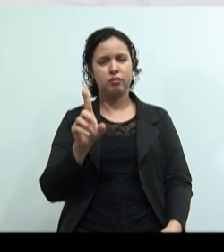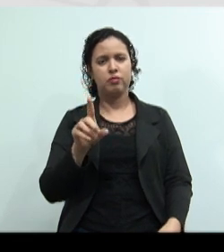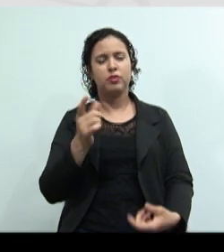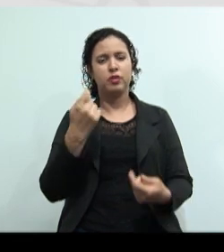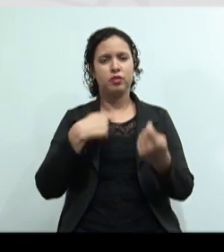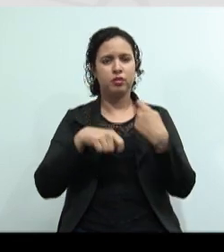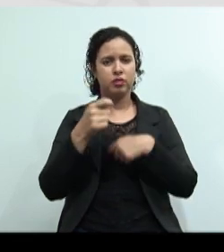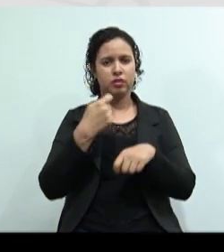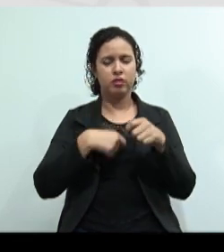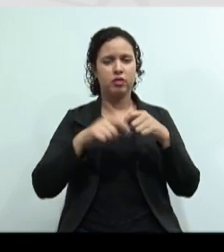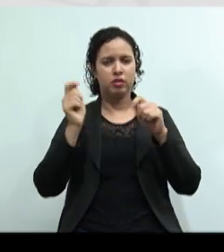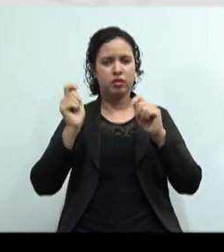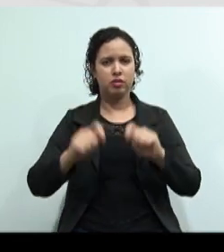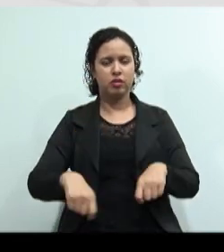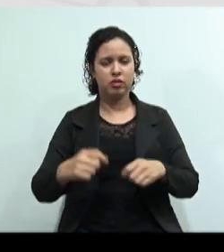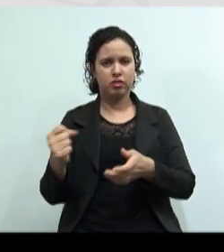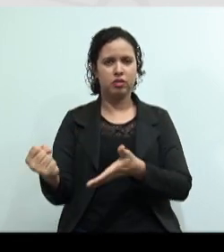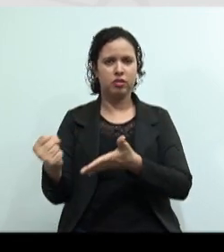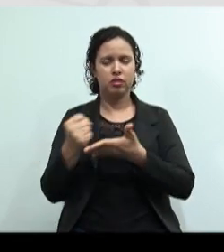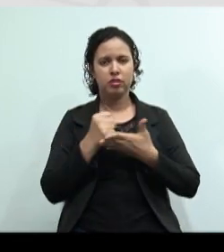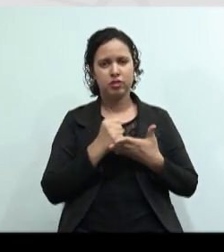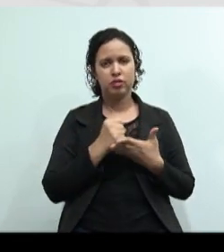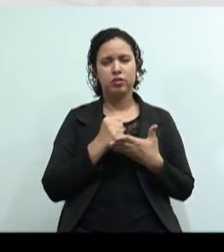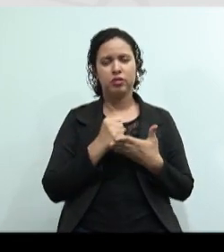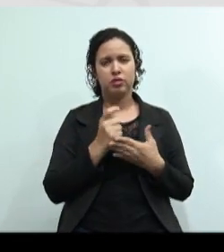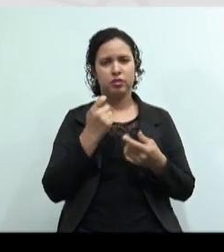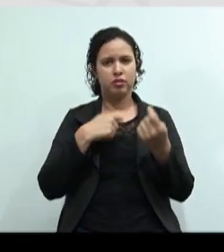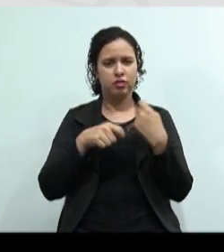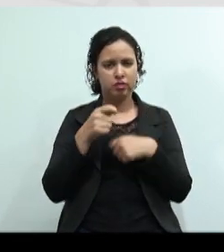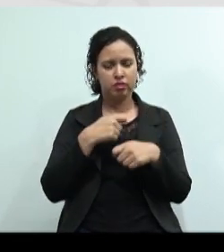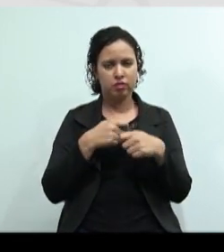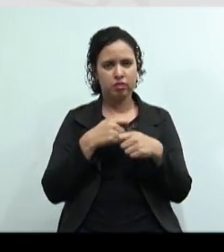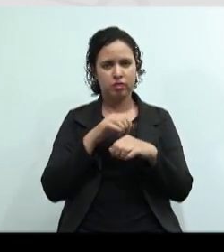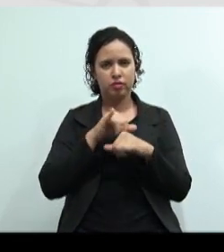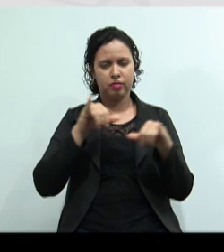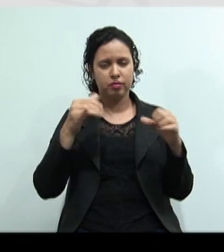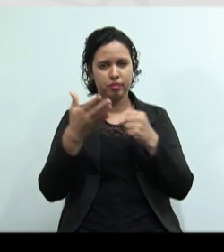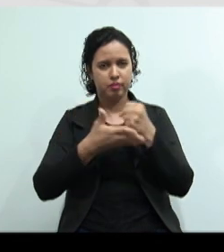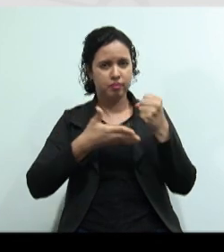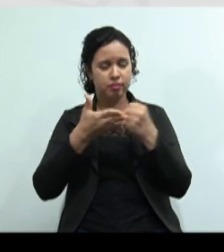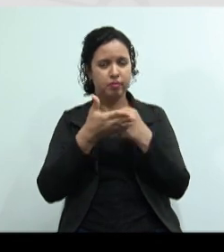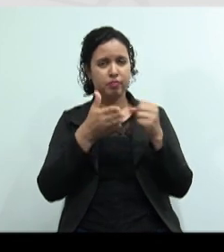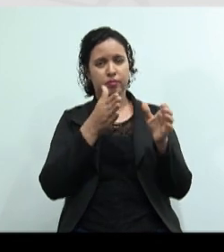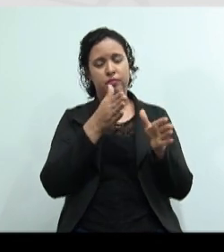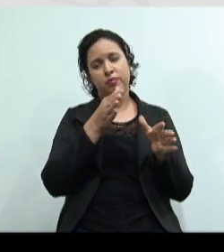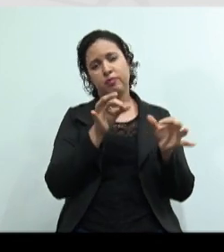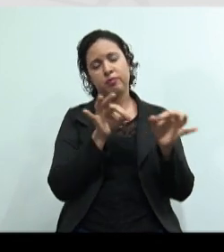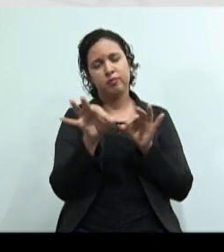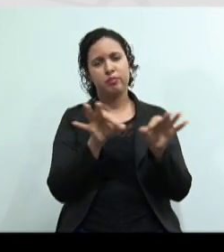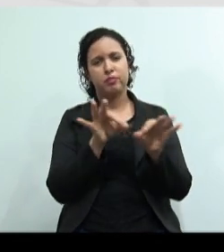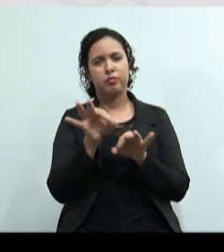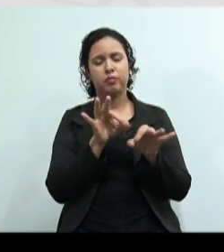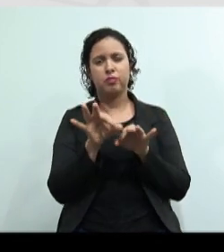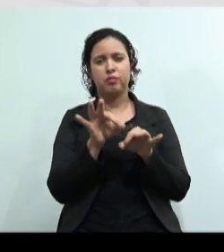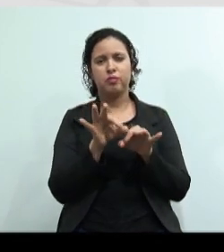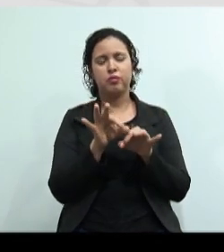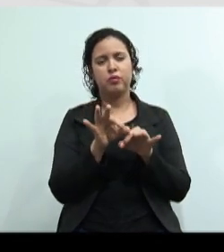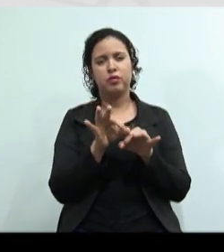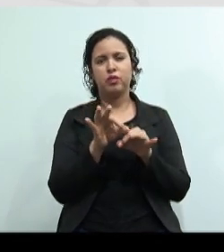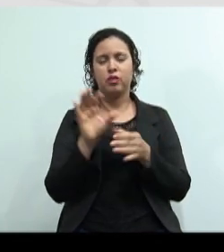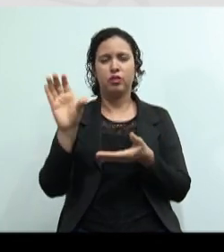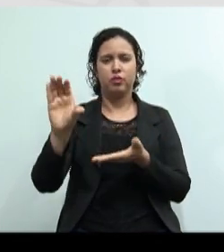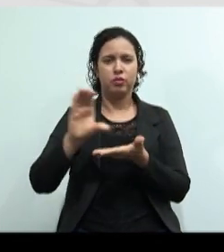administração poderá obter, junto à contabilidade, informações básicas para o planejamento dos investimentos, margem de lucro